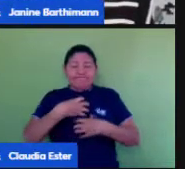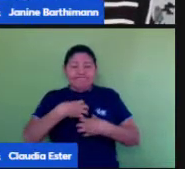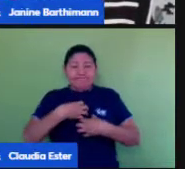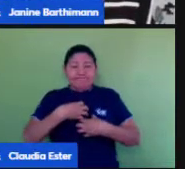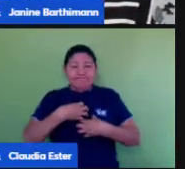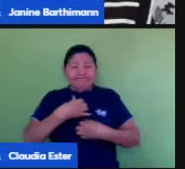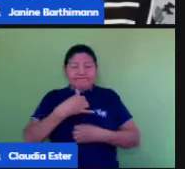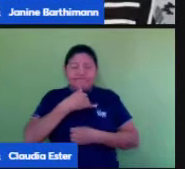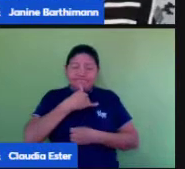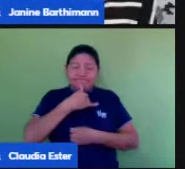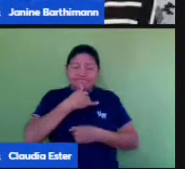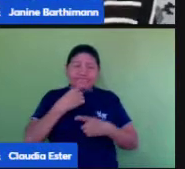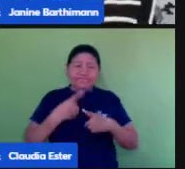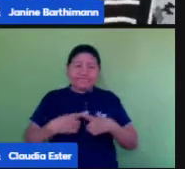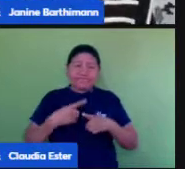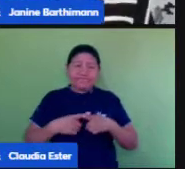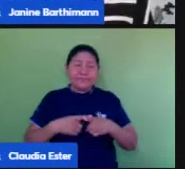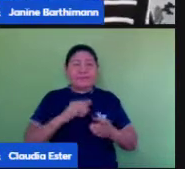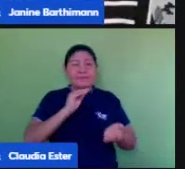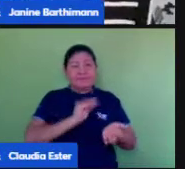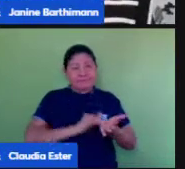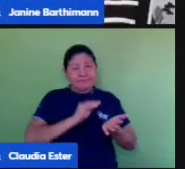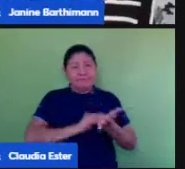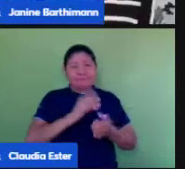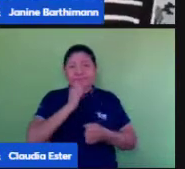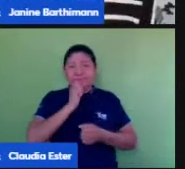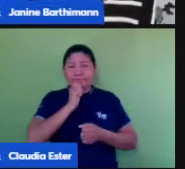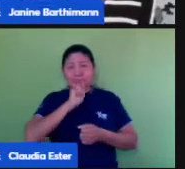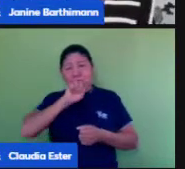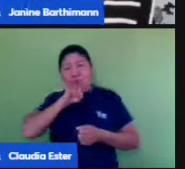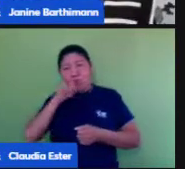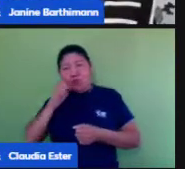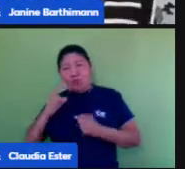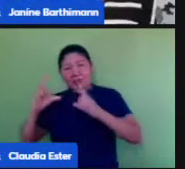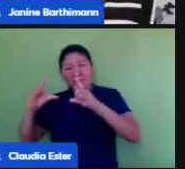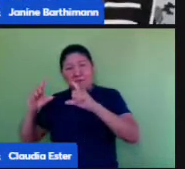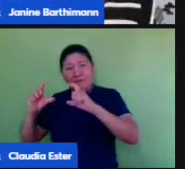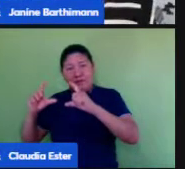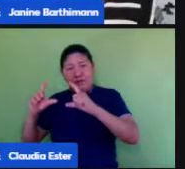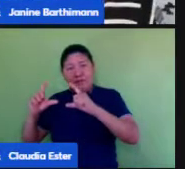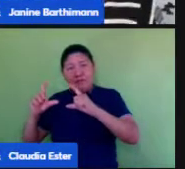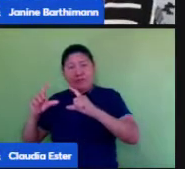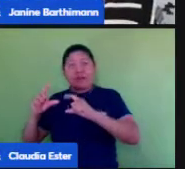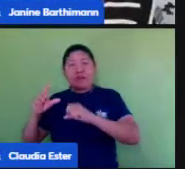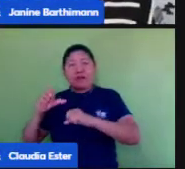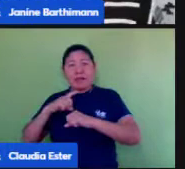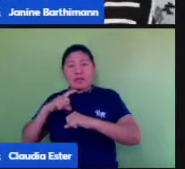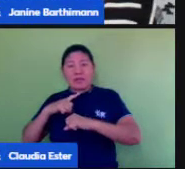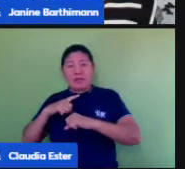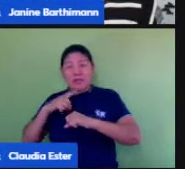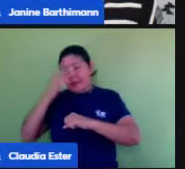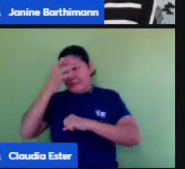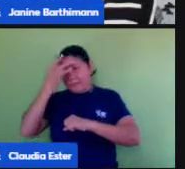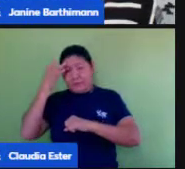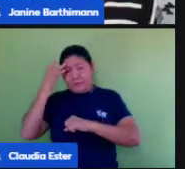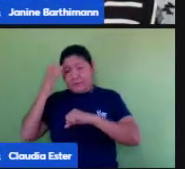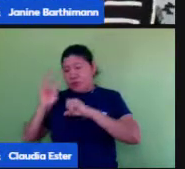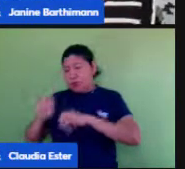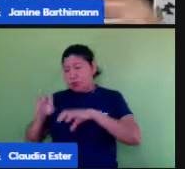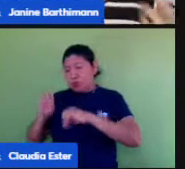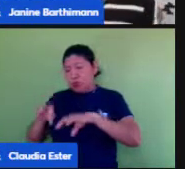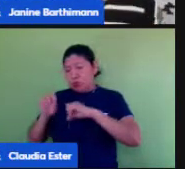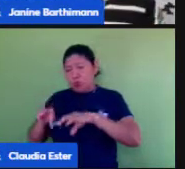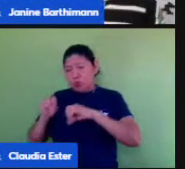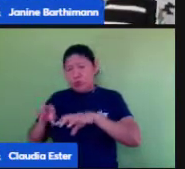direito, nós temos o aluno aprendendo, alguém ensinando, mas o seu processo de aprendizagem não está tendo tanto